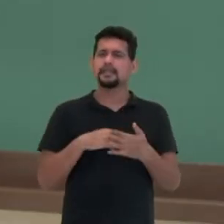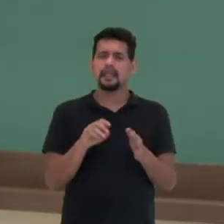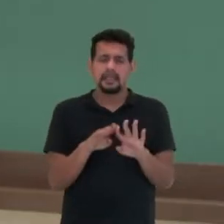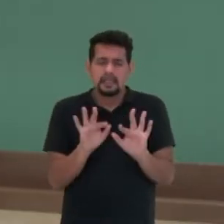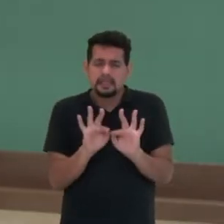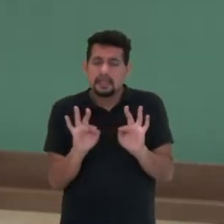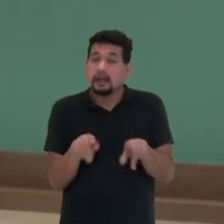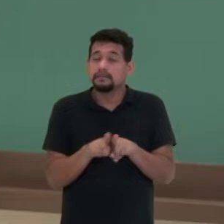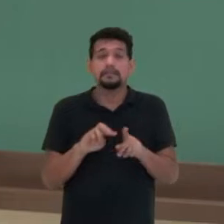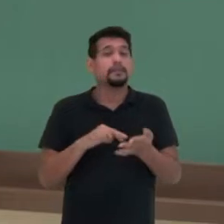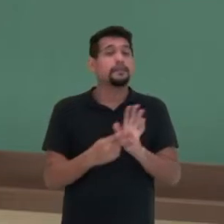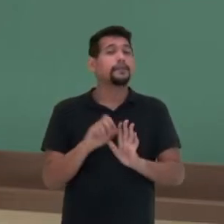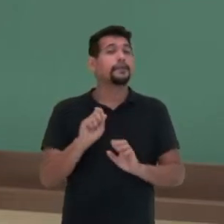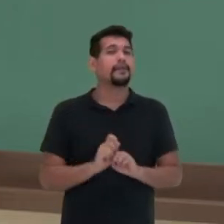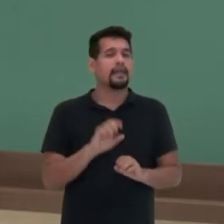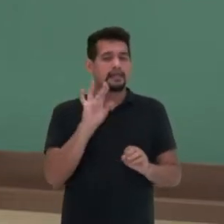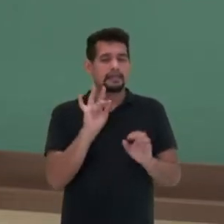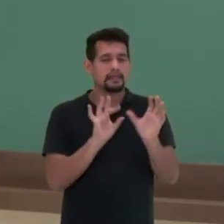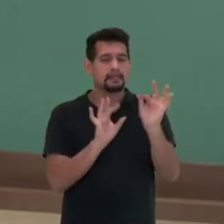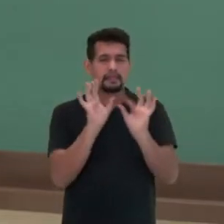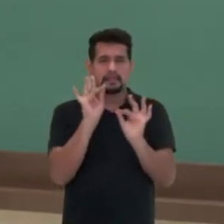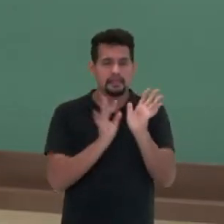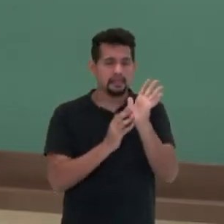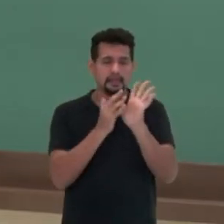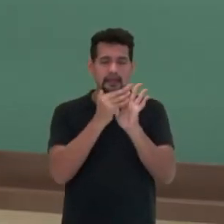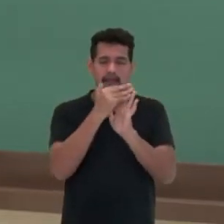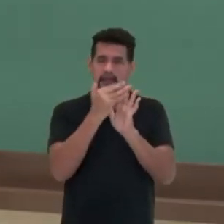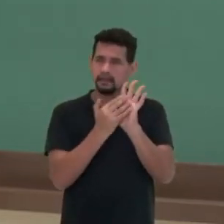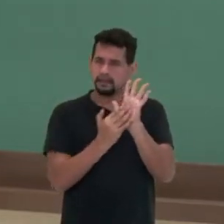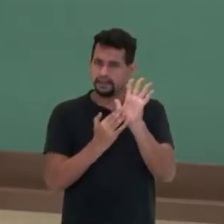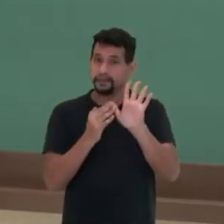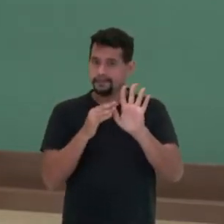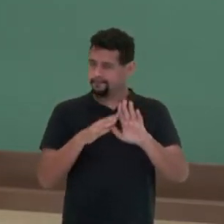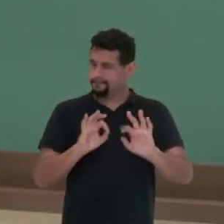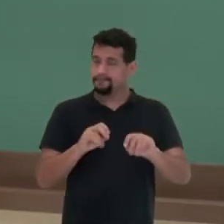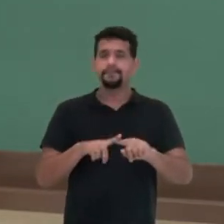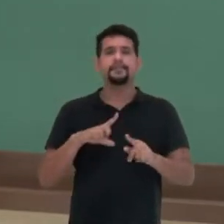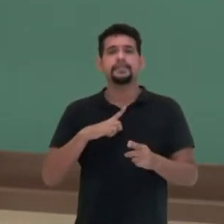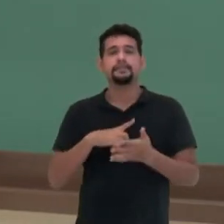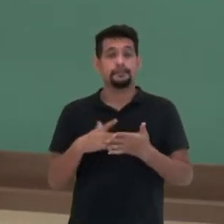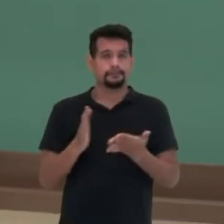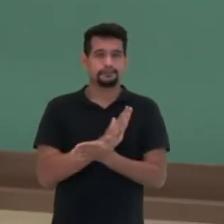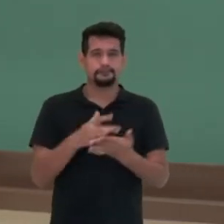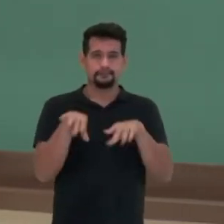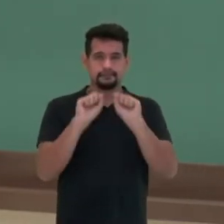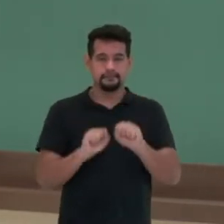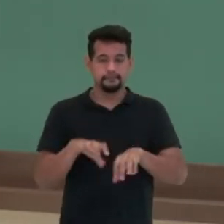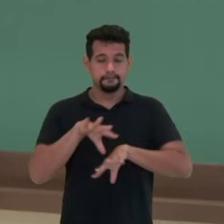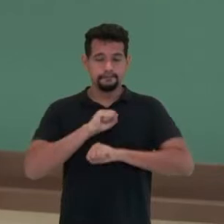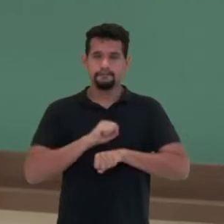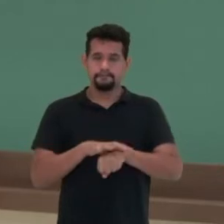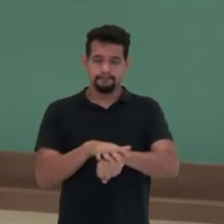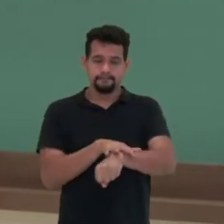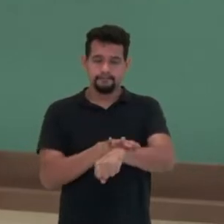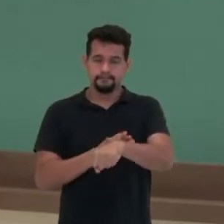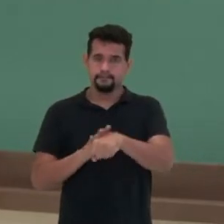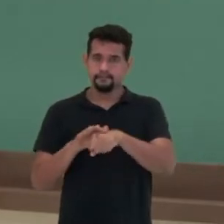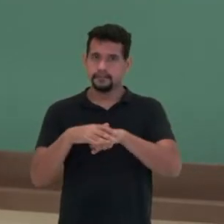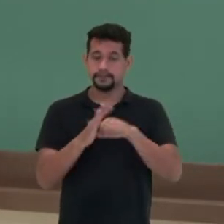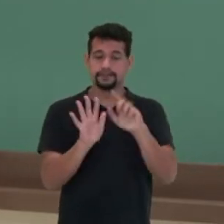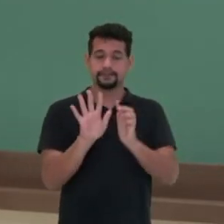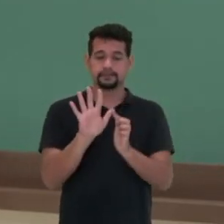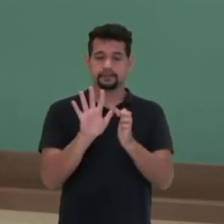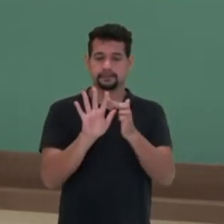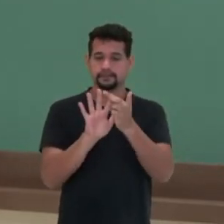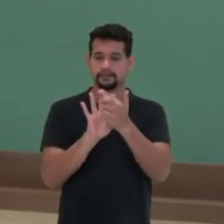muito grande por causa do tato, né? Ele que percebe as sensações. Então, tem um sistema sensorial muito grande. Os dedos, a